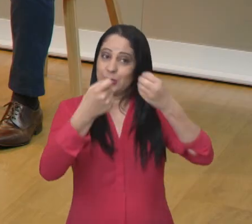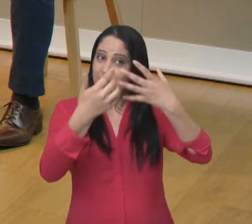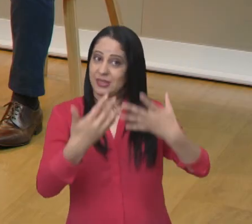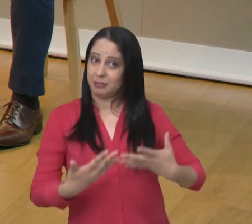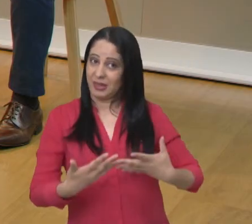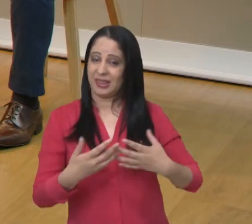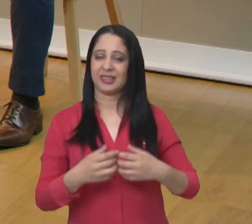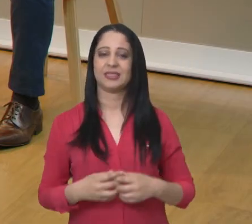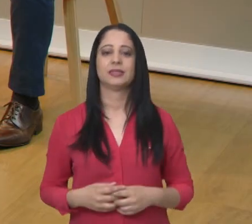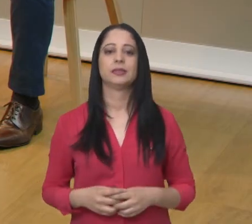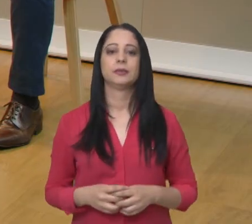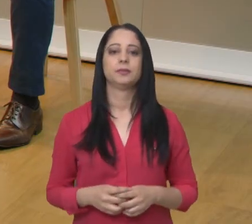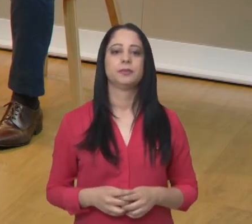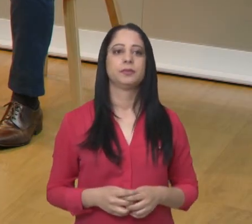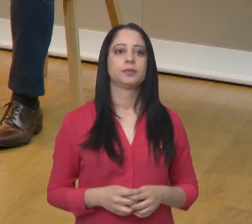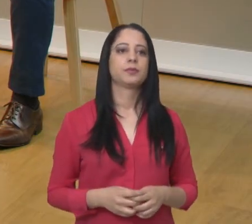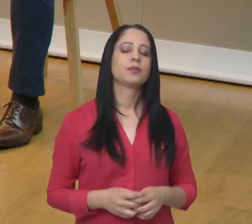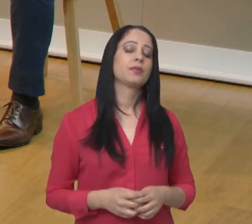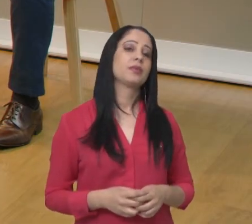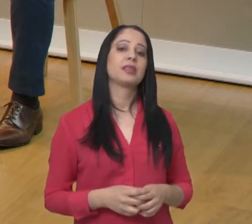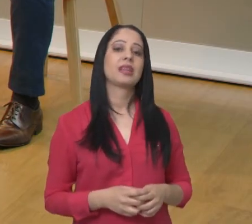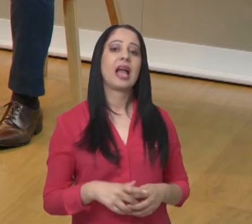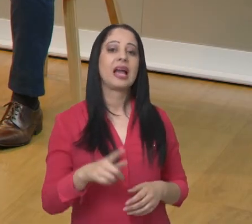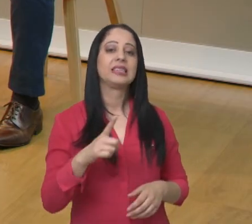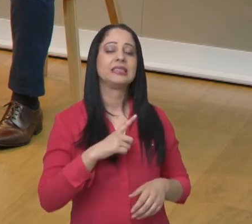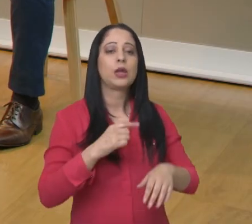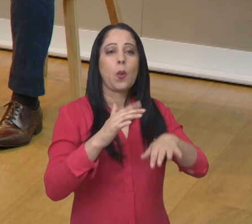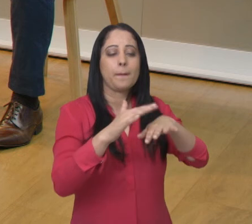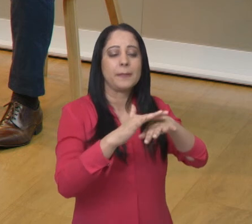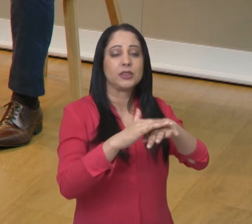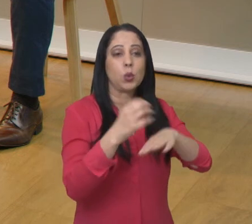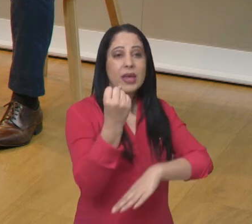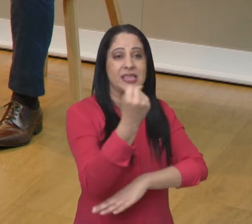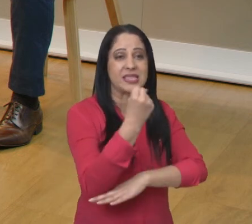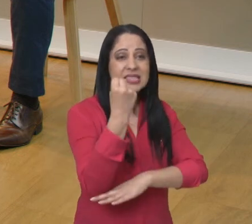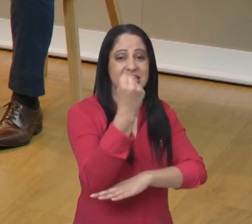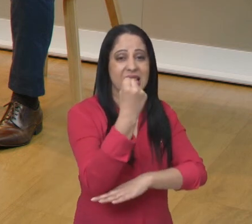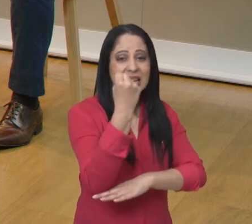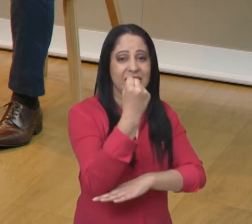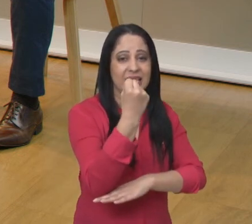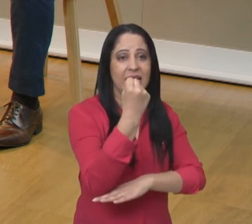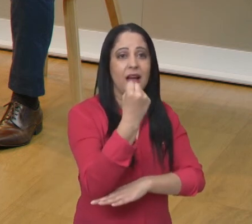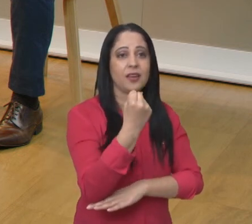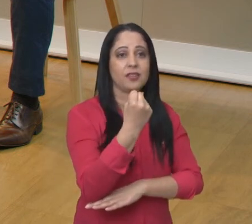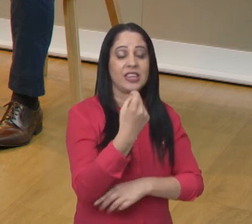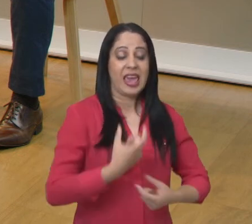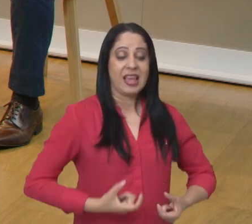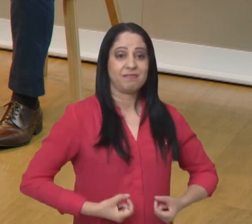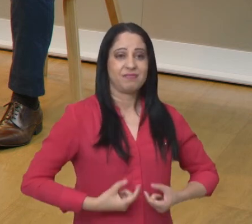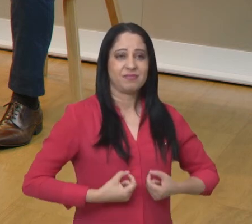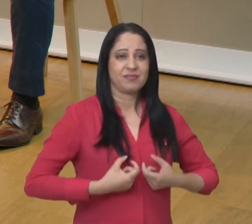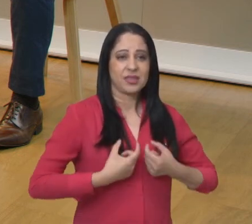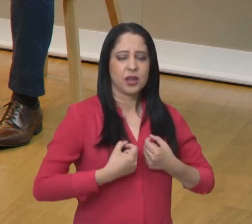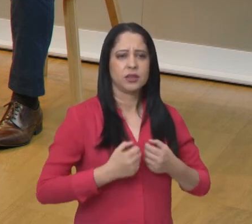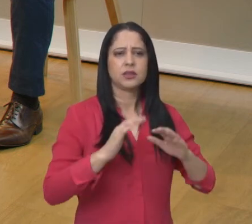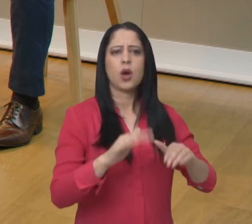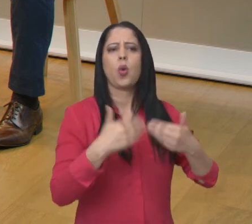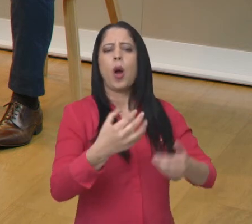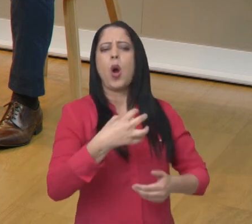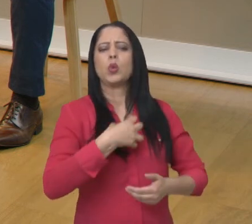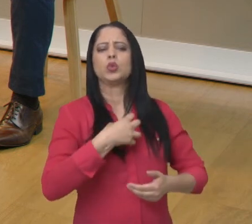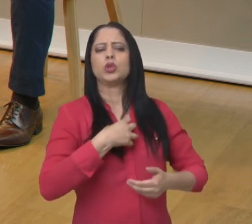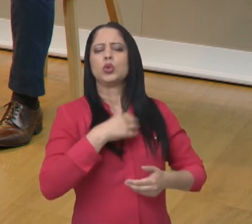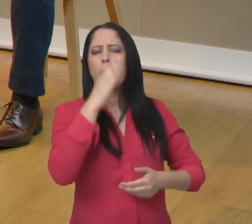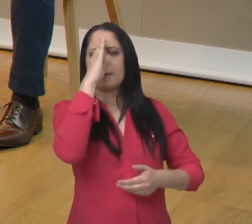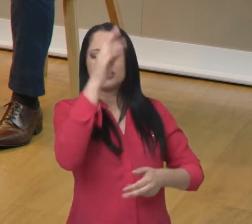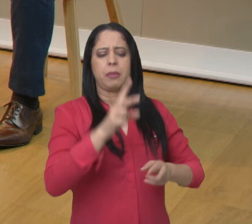muito obrigada. Eu tenho certeza que esclareceu todo mundo em casa. E agora uma doença que atinge a coluna, que é um pouco mais grave, é aquela questão dos tumores.